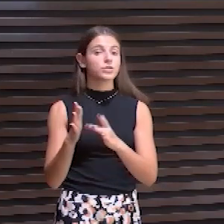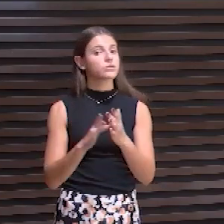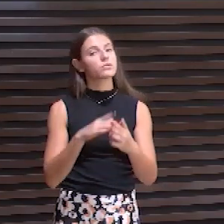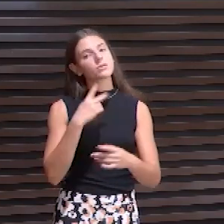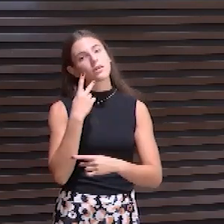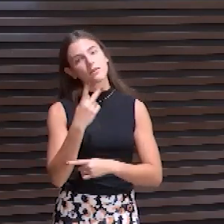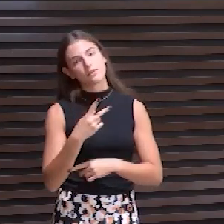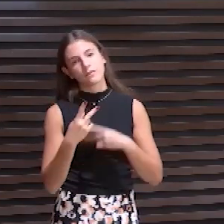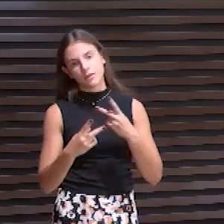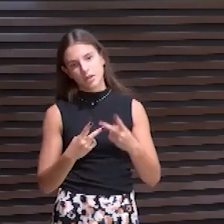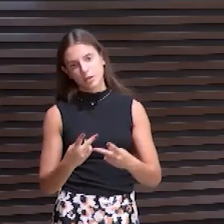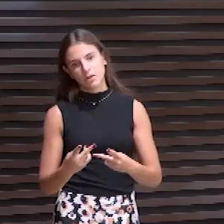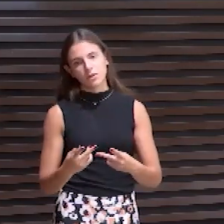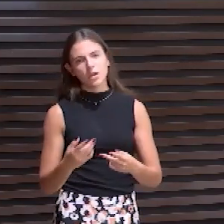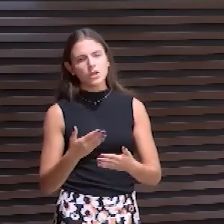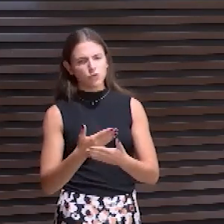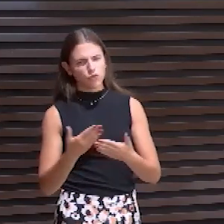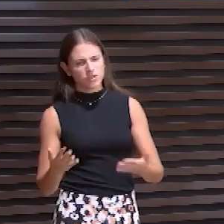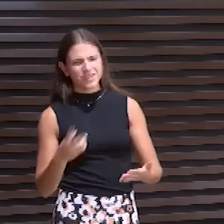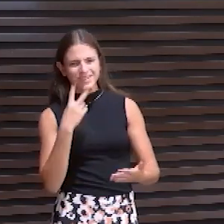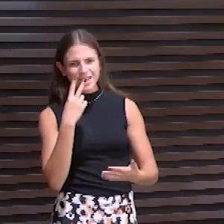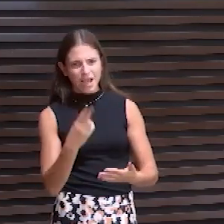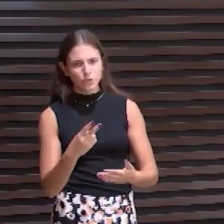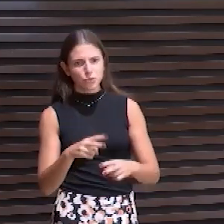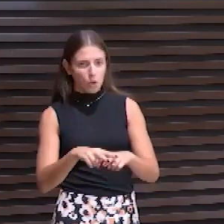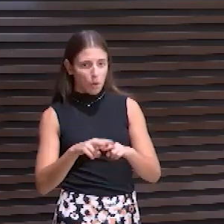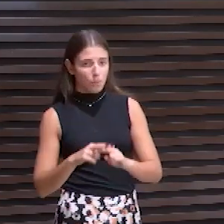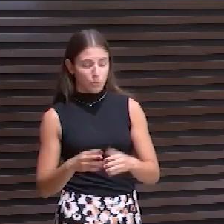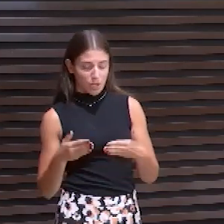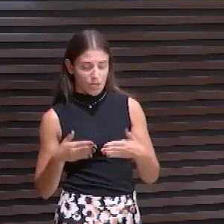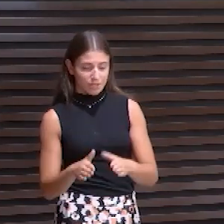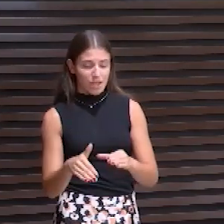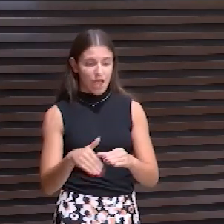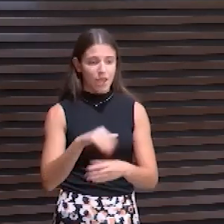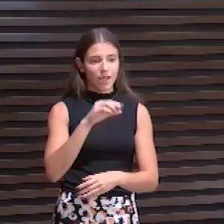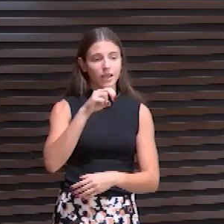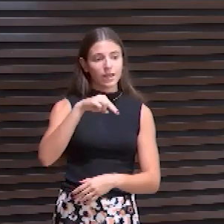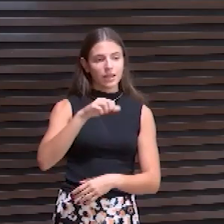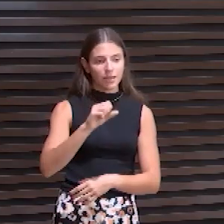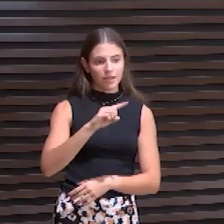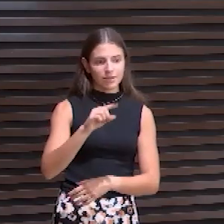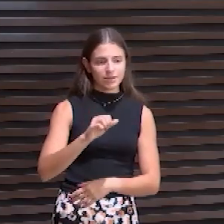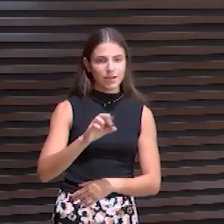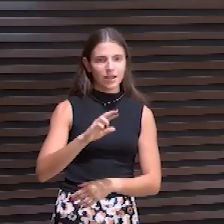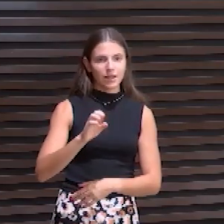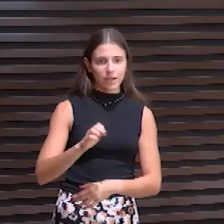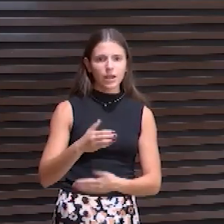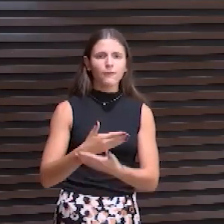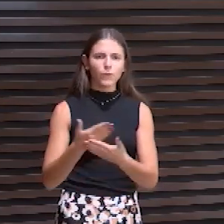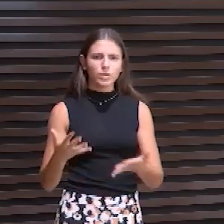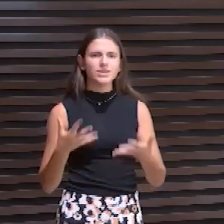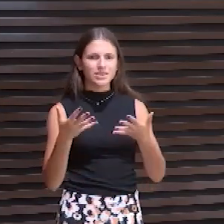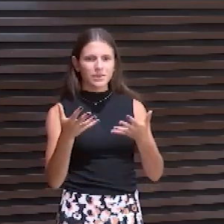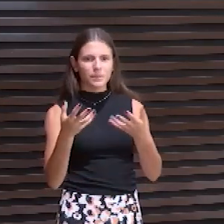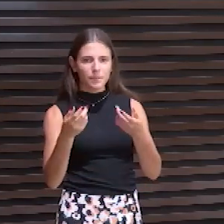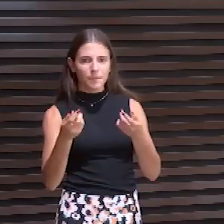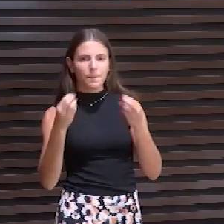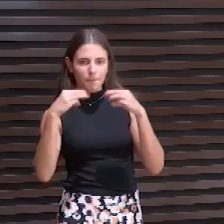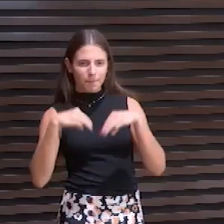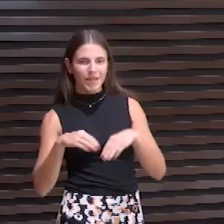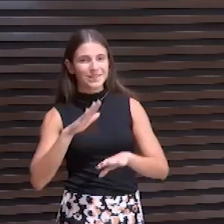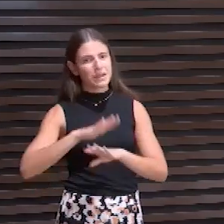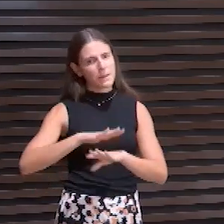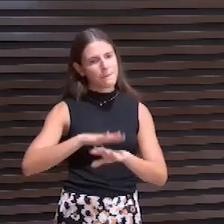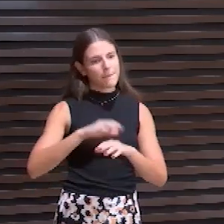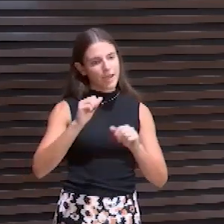pelo fato de vocês serem de Nazaré, que é a minha cidade, vocês são merecedores de mais milagres? Eu acabei de citar para vocês